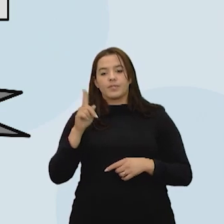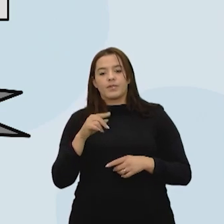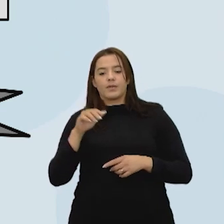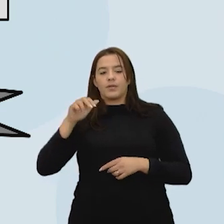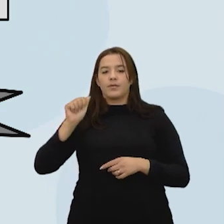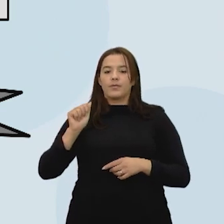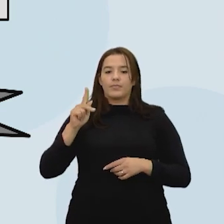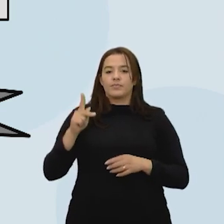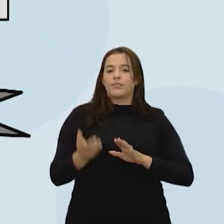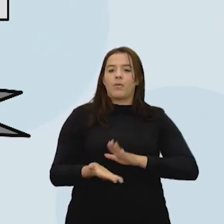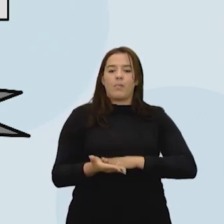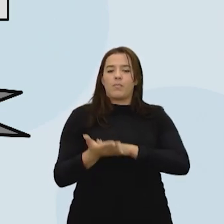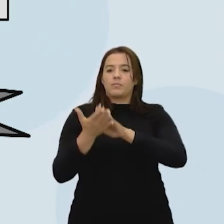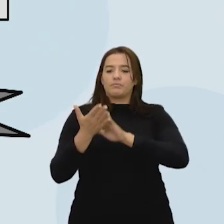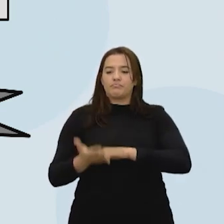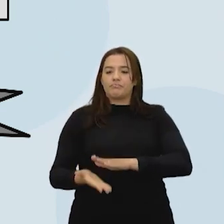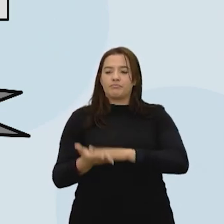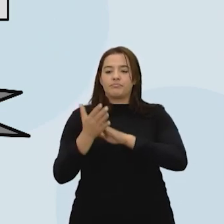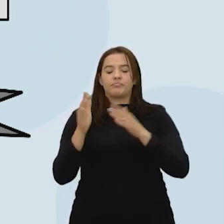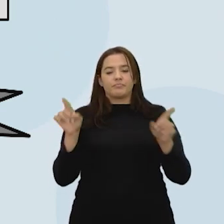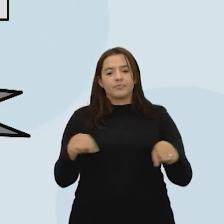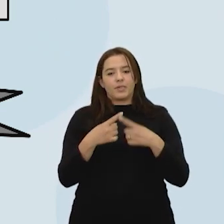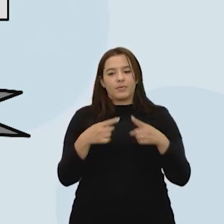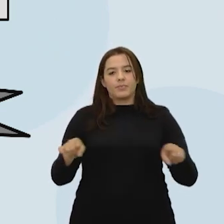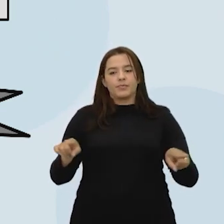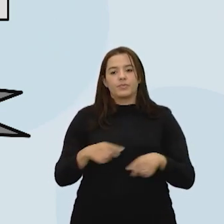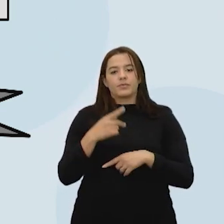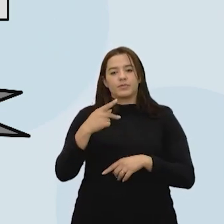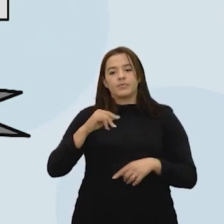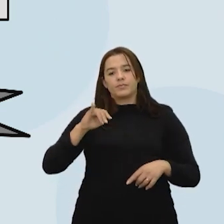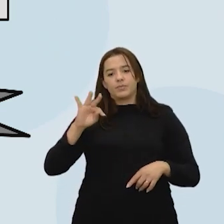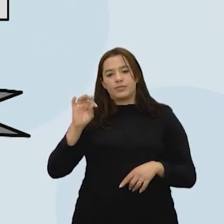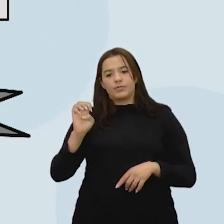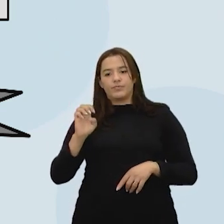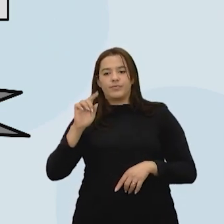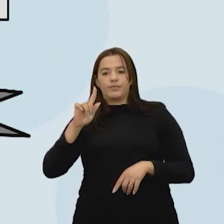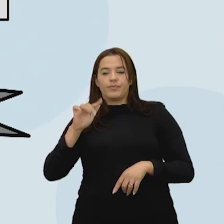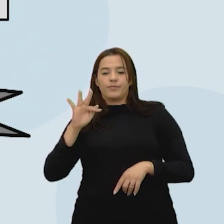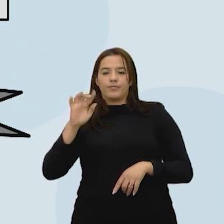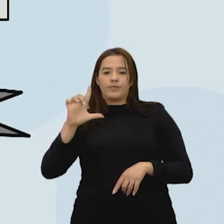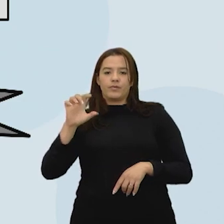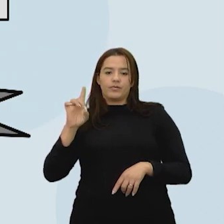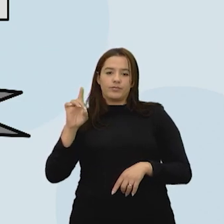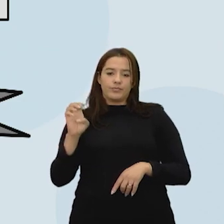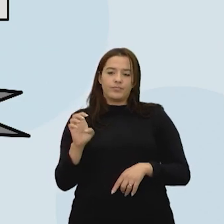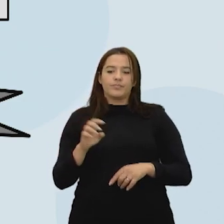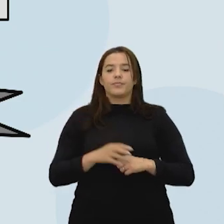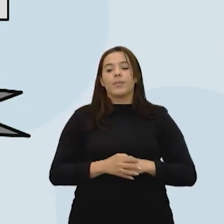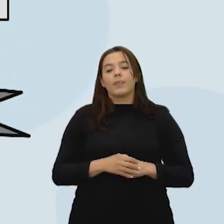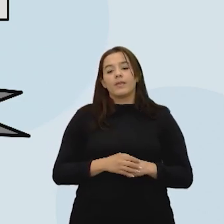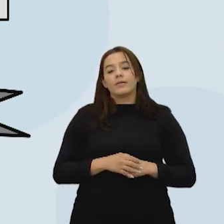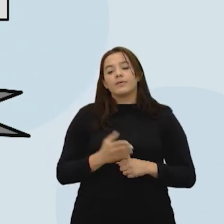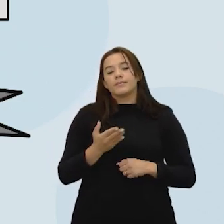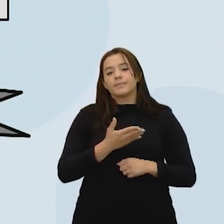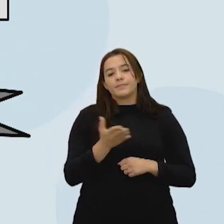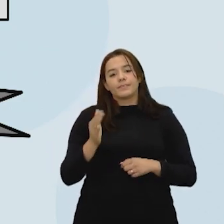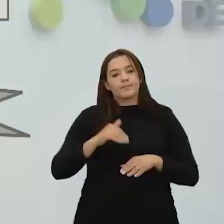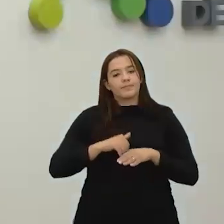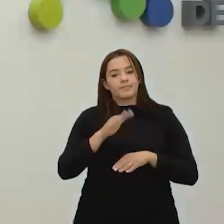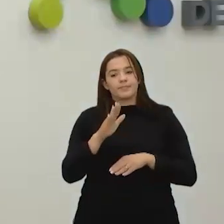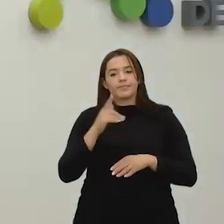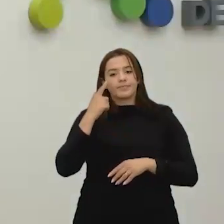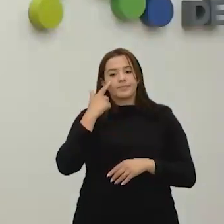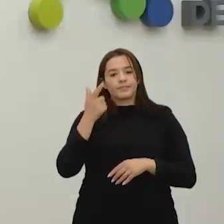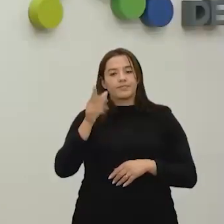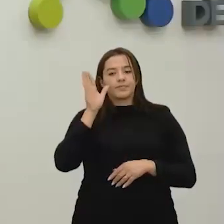muito homenageado nas músicas do Pink Floyd. E o Bignone. E o que é mais curioso, fecha para mim